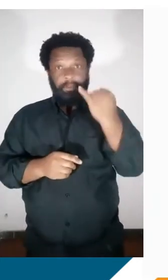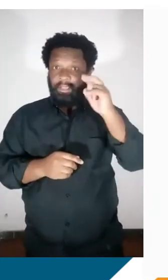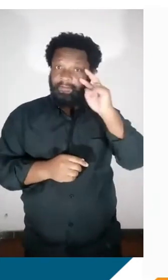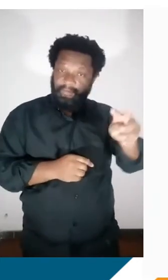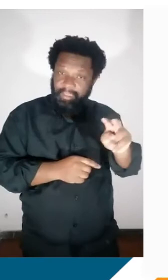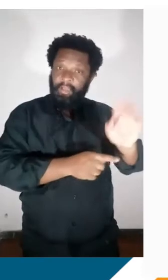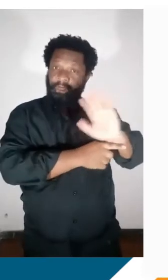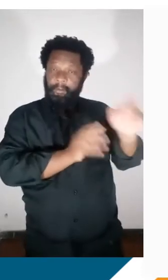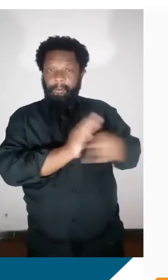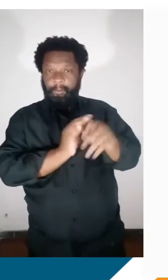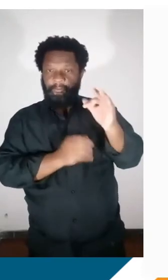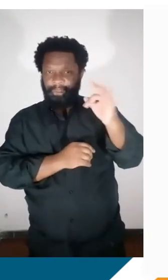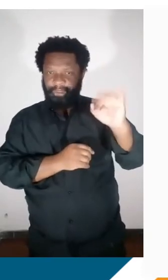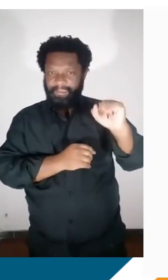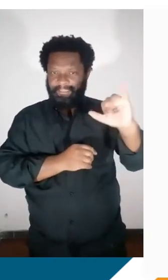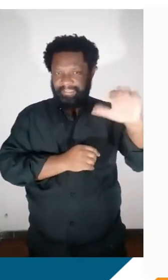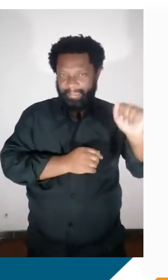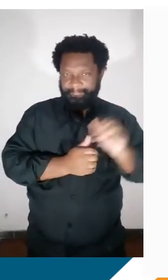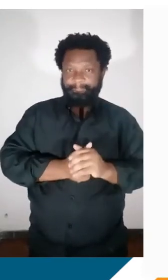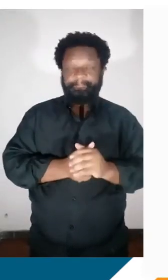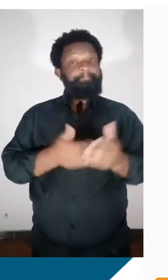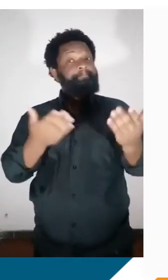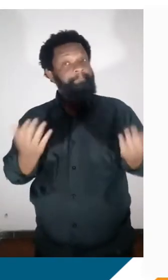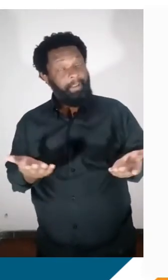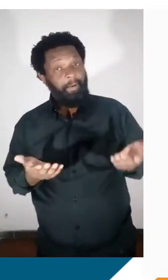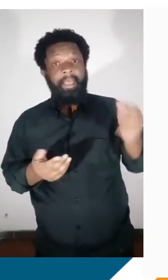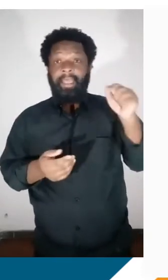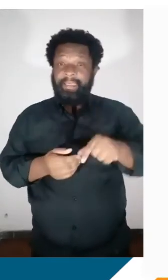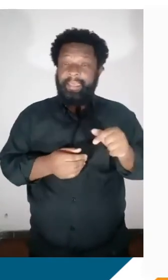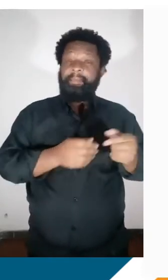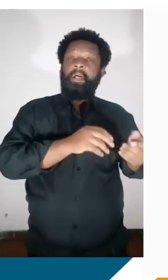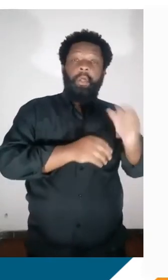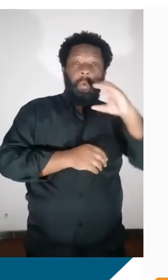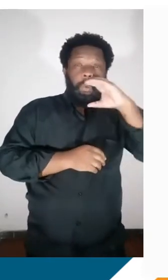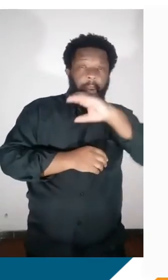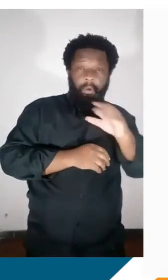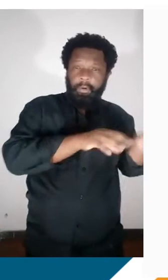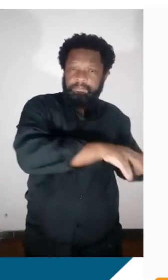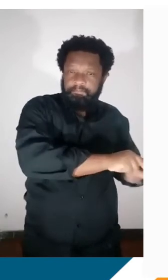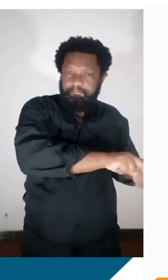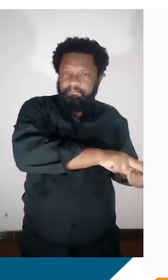vocês vejam os vídeos de física, tá? Então, essa transferência de calor